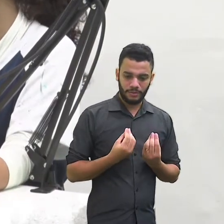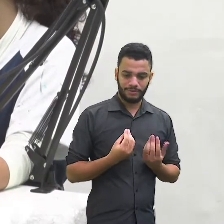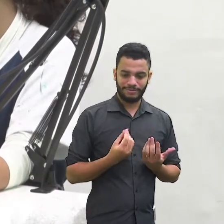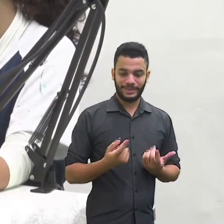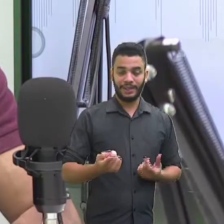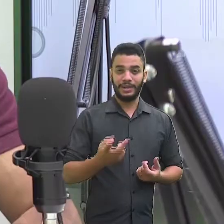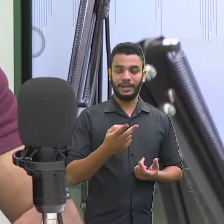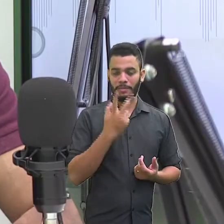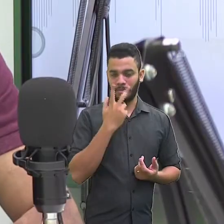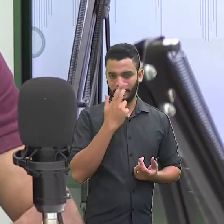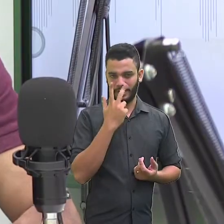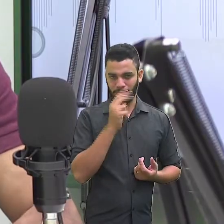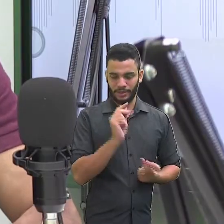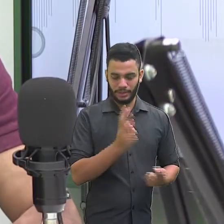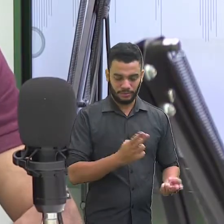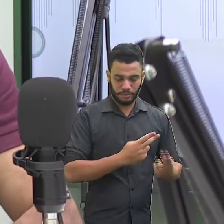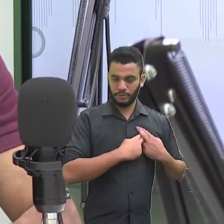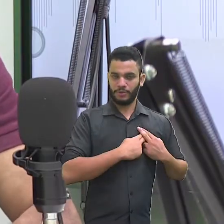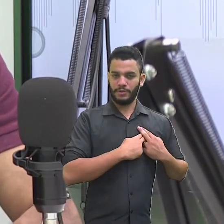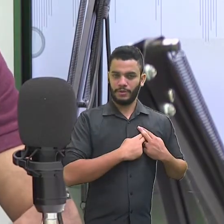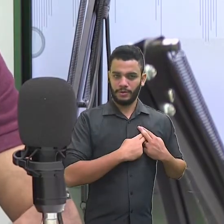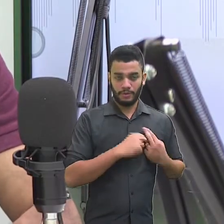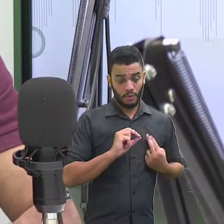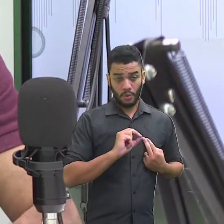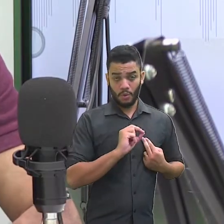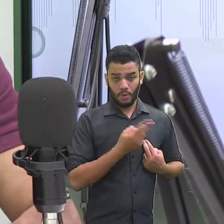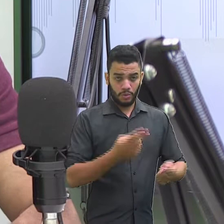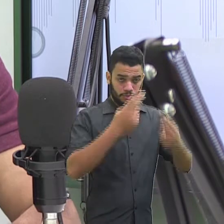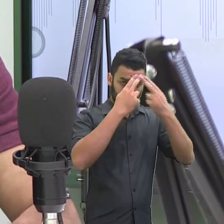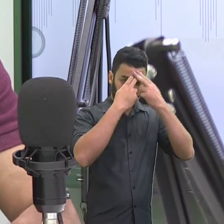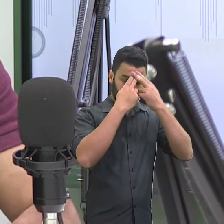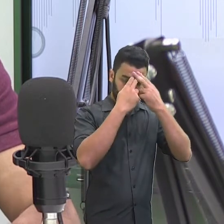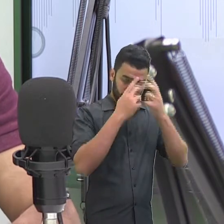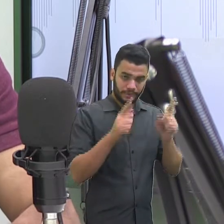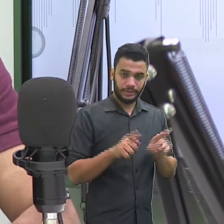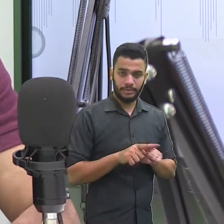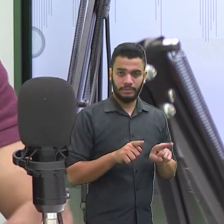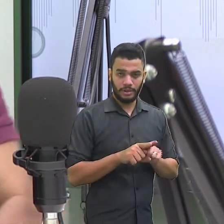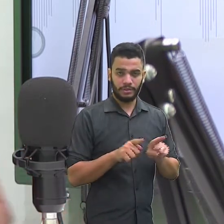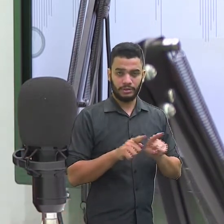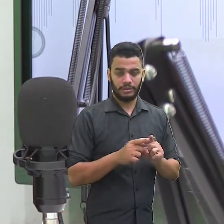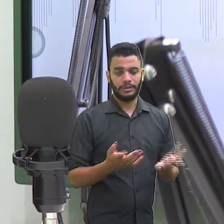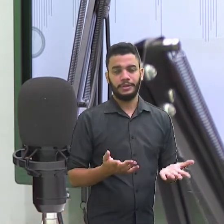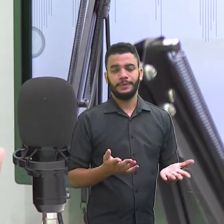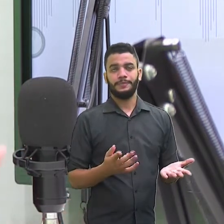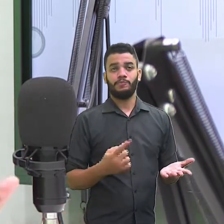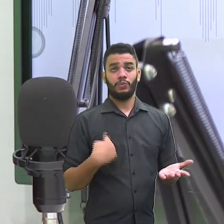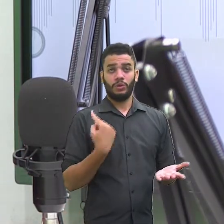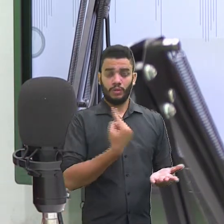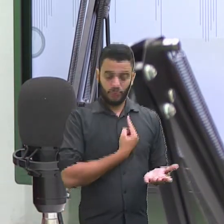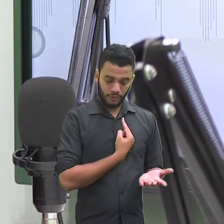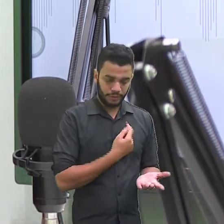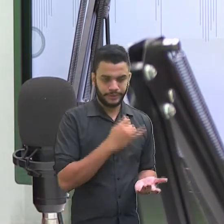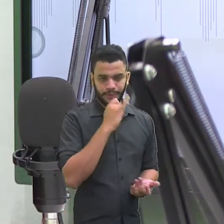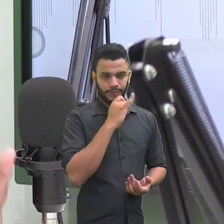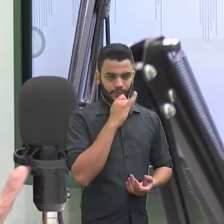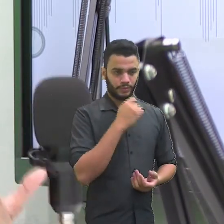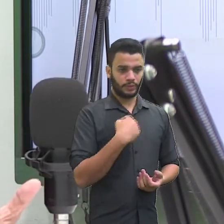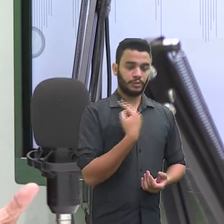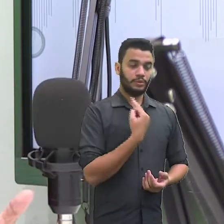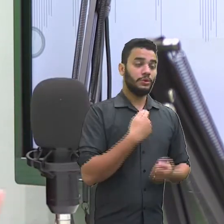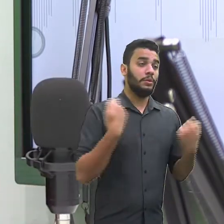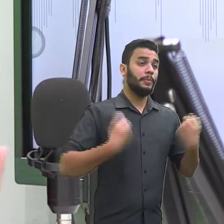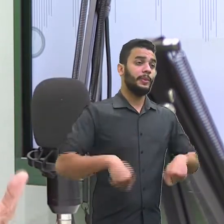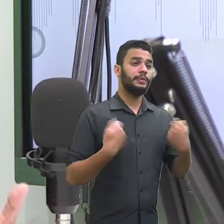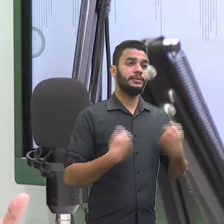desabafar, né? Ora, veja bem. Nós precisamos ser amigos dos nossos filhos. É claro que existe uma posição de autoridade. Nós,